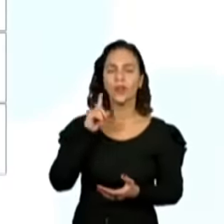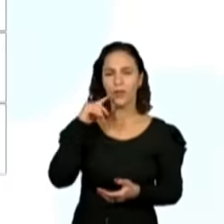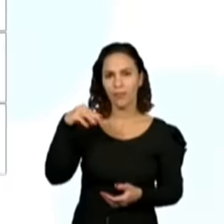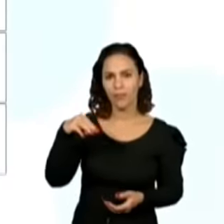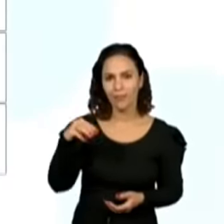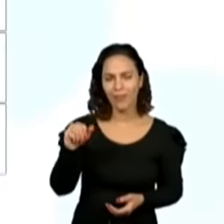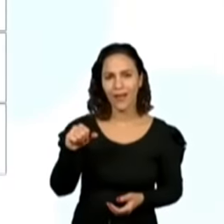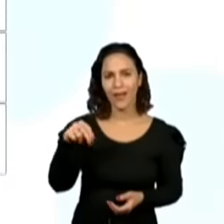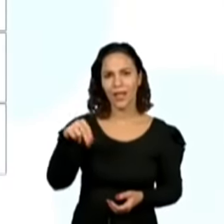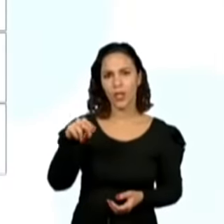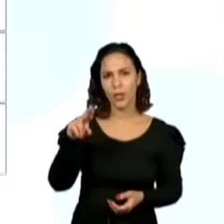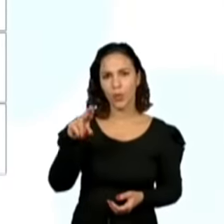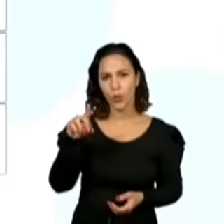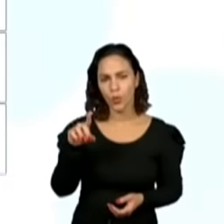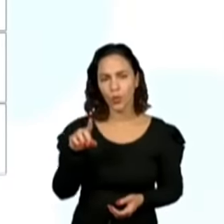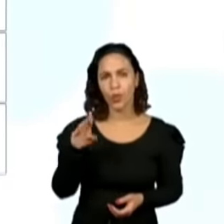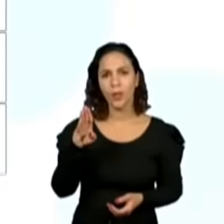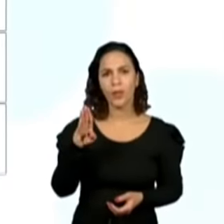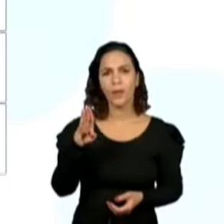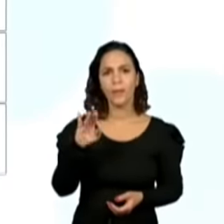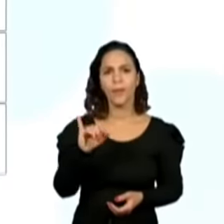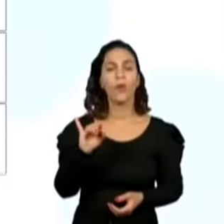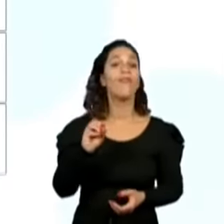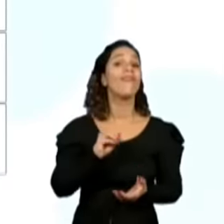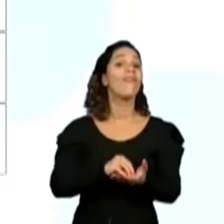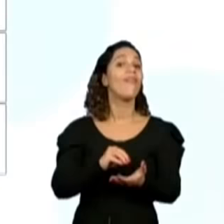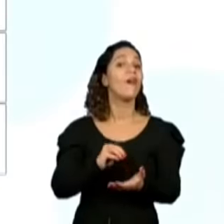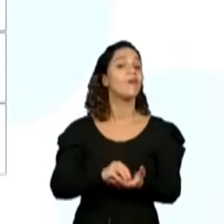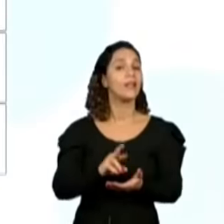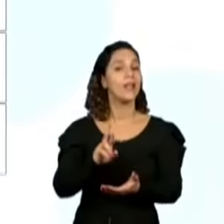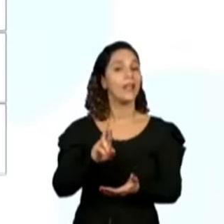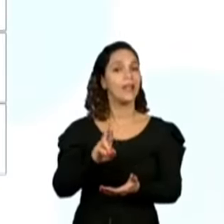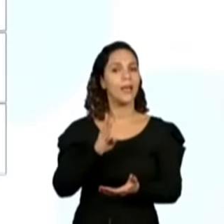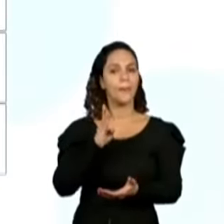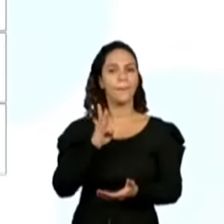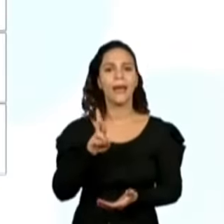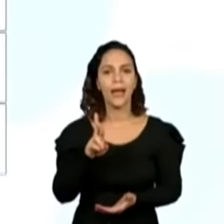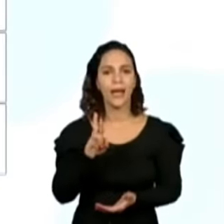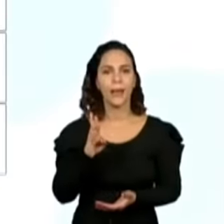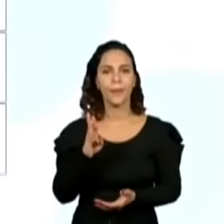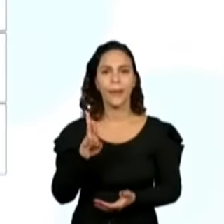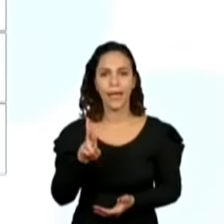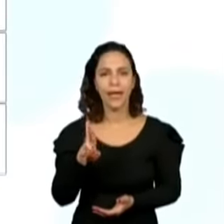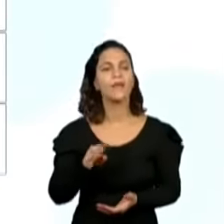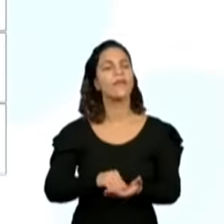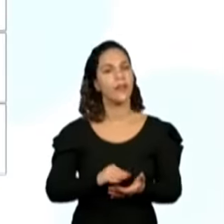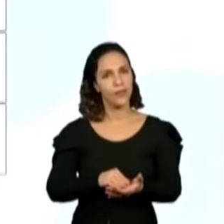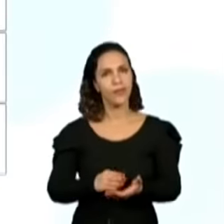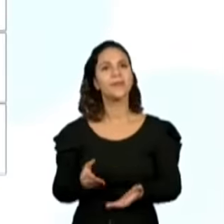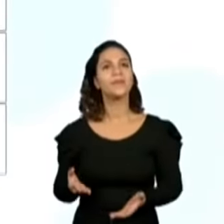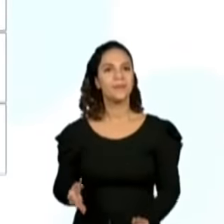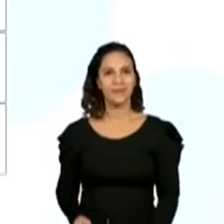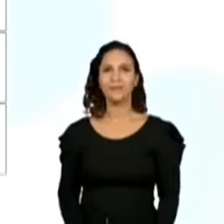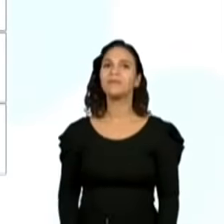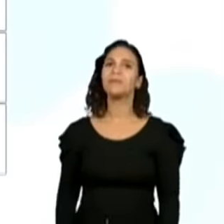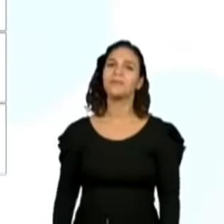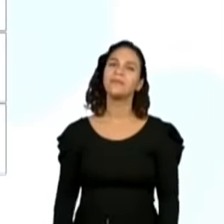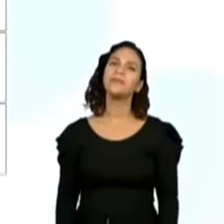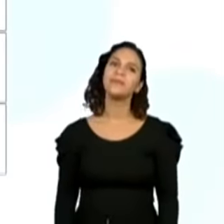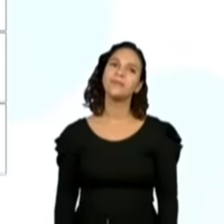olha, manúbio. Tá faltando bri. Ah, tá faltando um R. Exato. É o R que traz